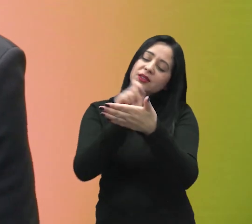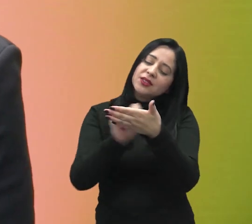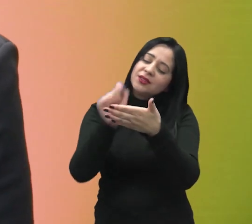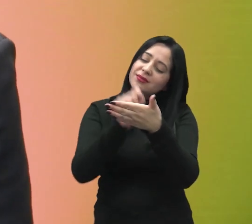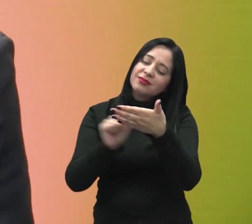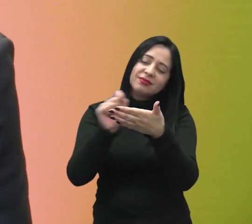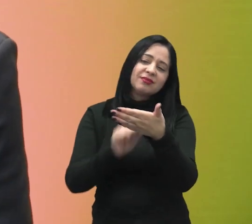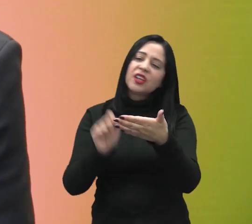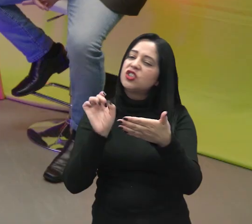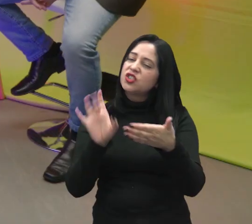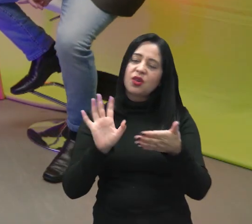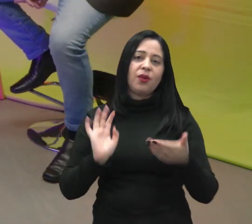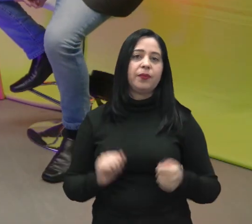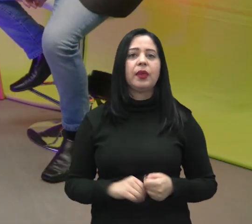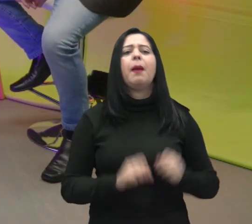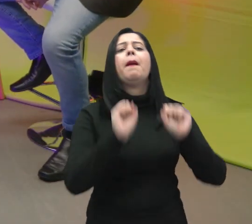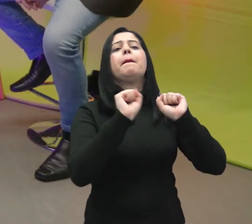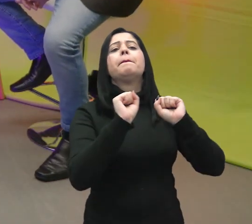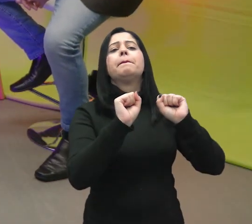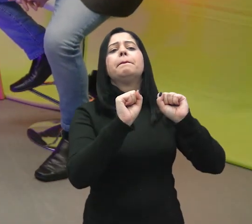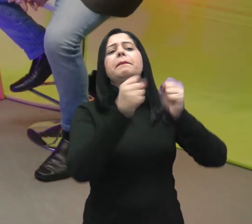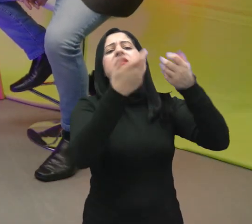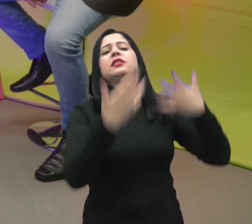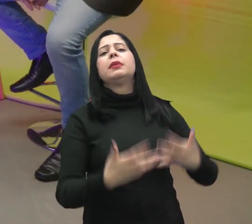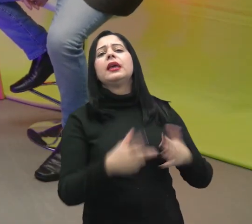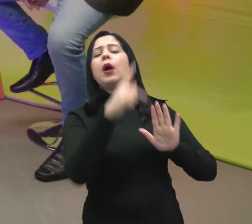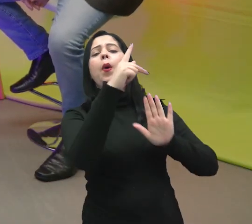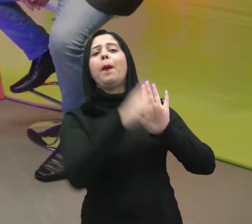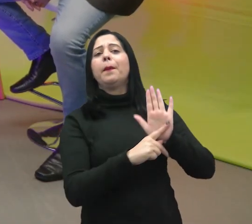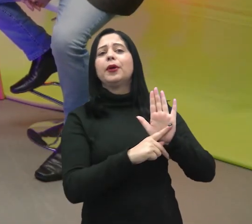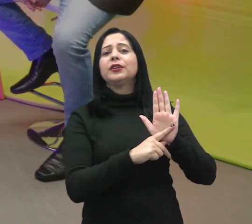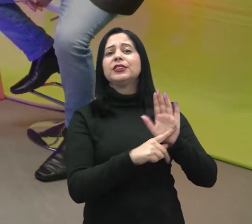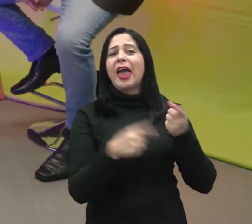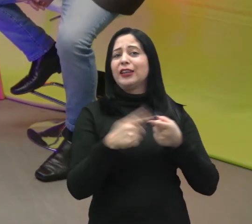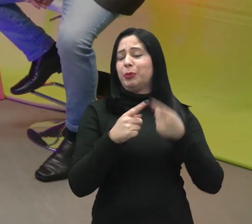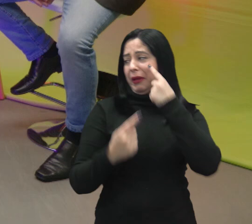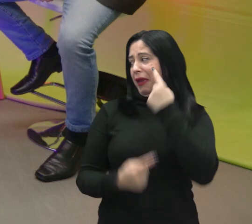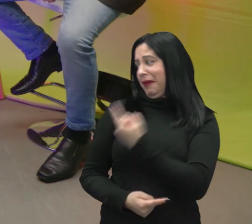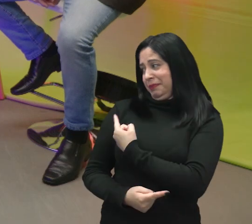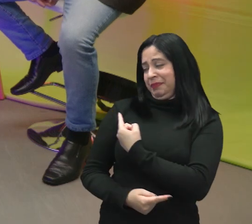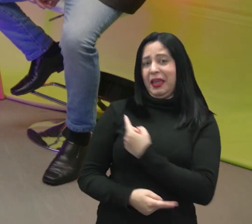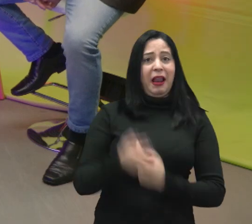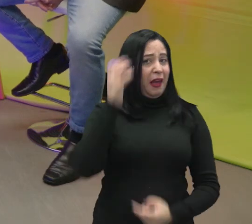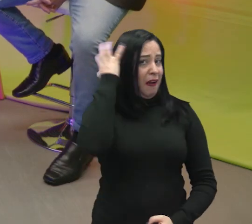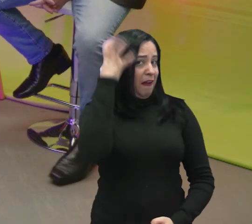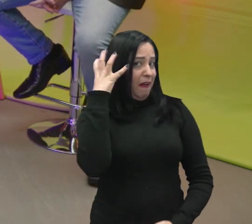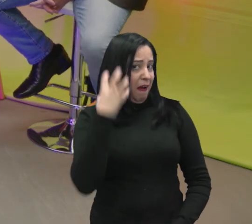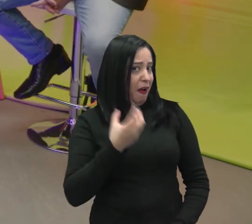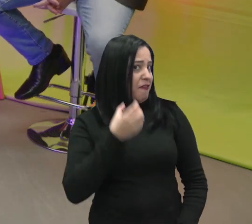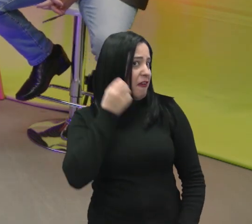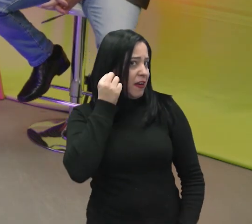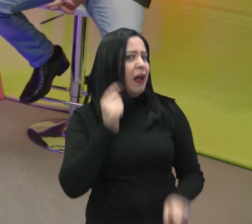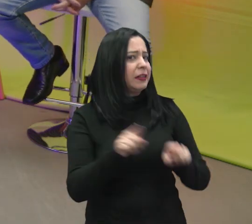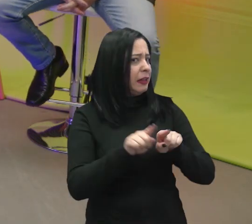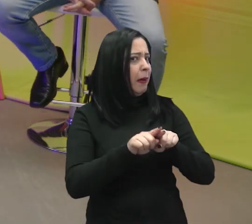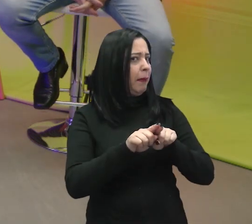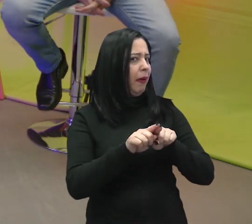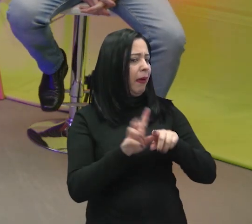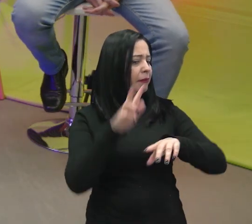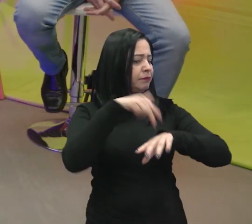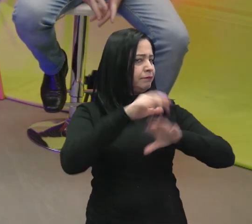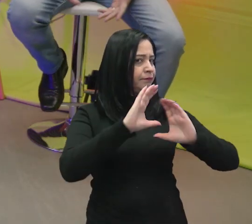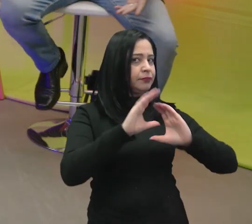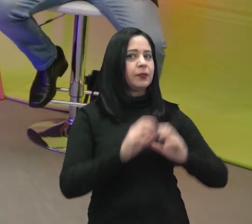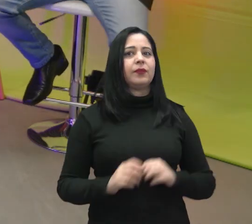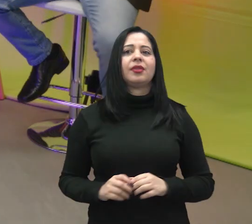adjetivos é esse. Mas explica o que é o projeto Canarinhos, que a Fê tão carinhosamente acabou de citar aqui. Canarinhos Santa Rita de